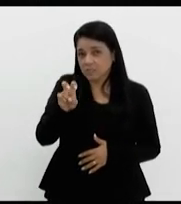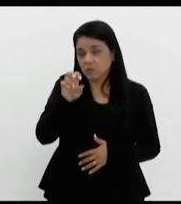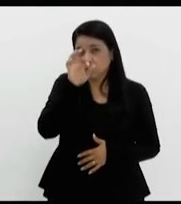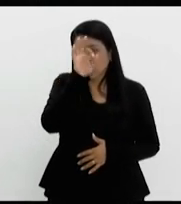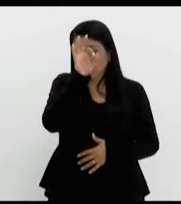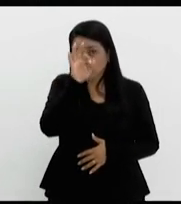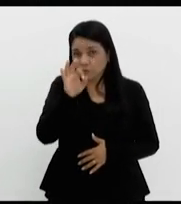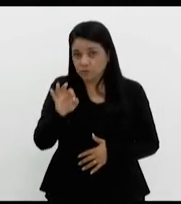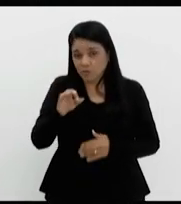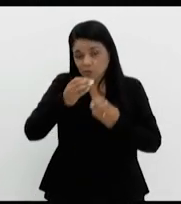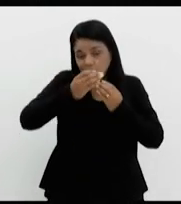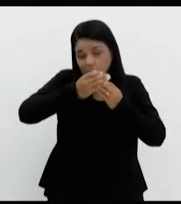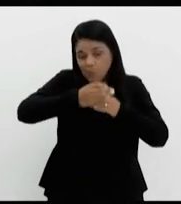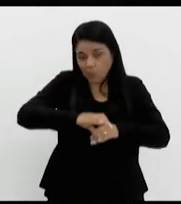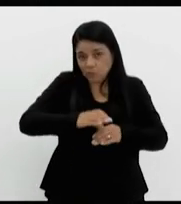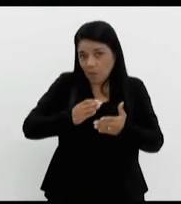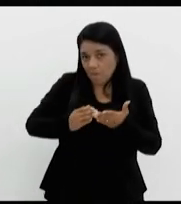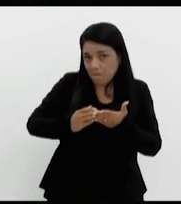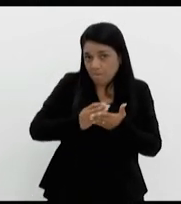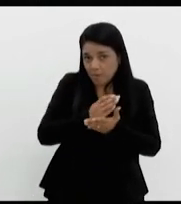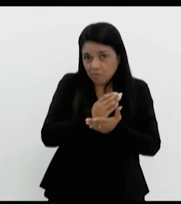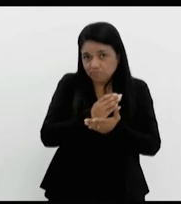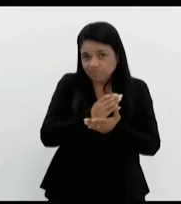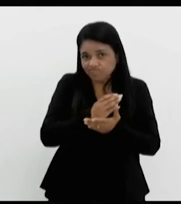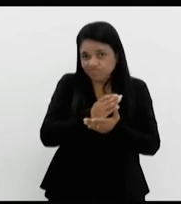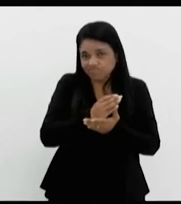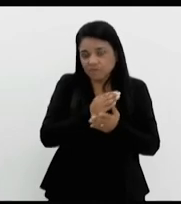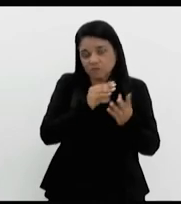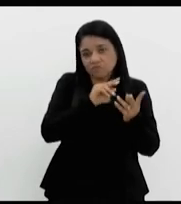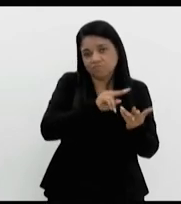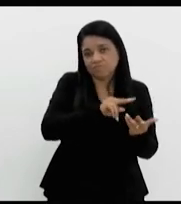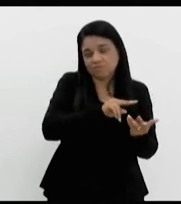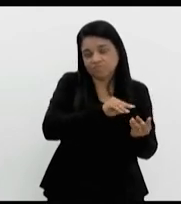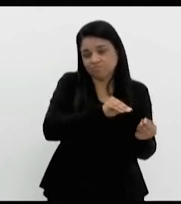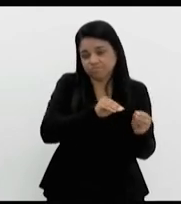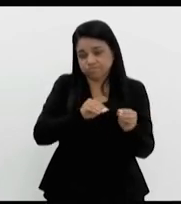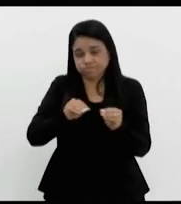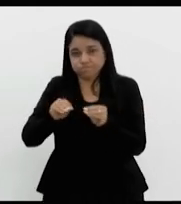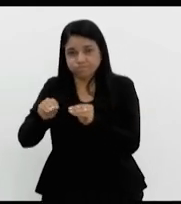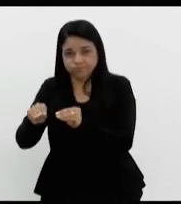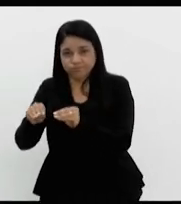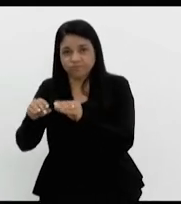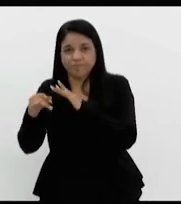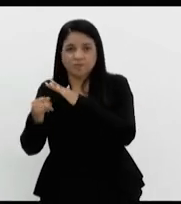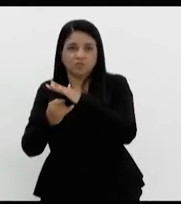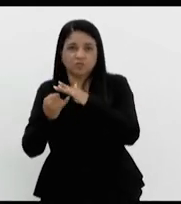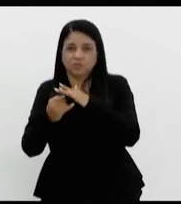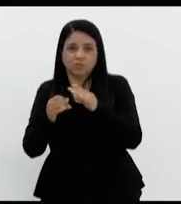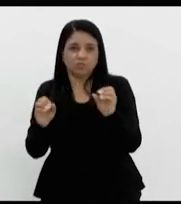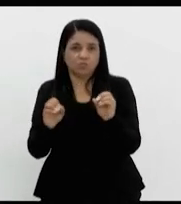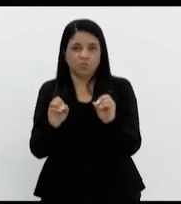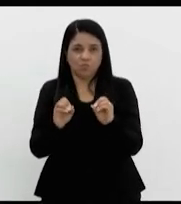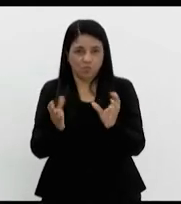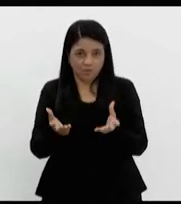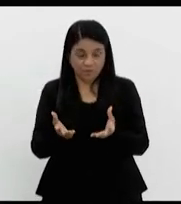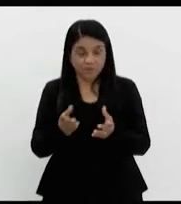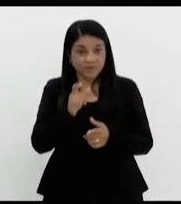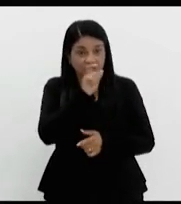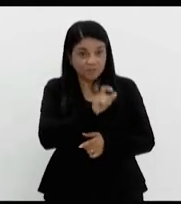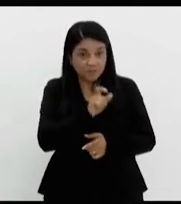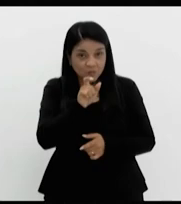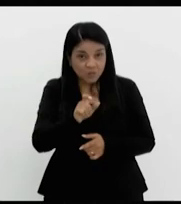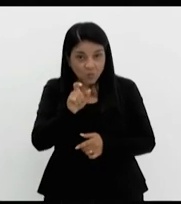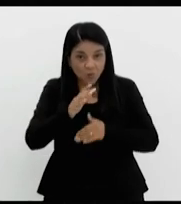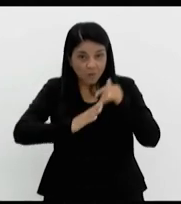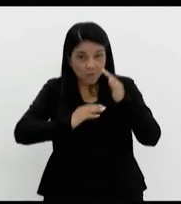95% dos concursados que ainda não foram transferidos para a instituição. Essas pessoas, elas